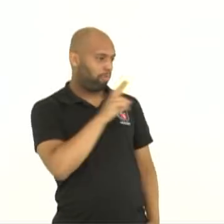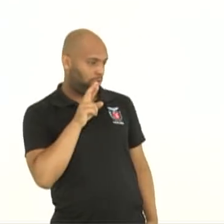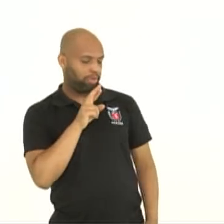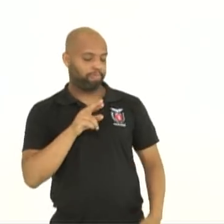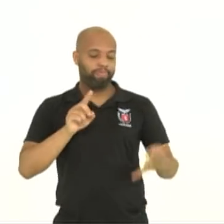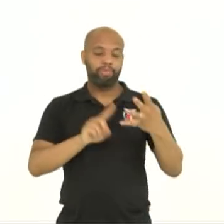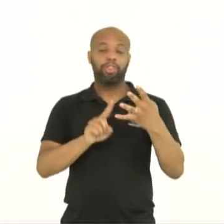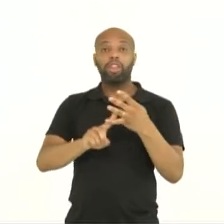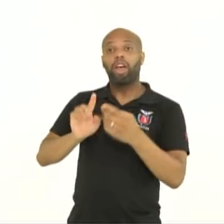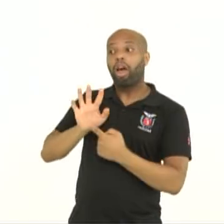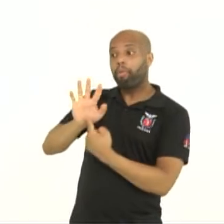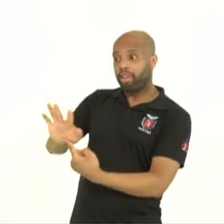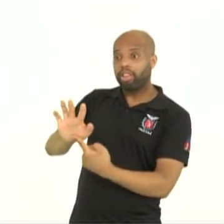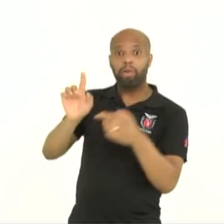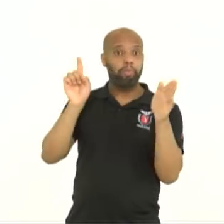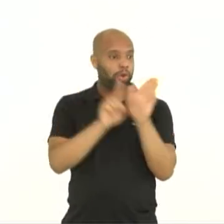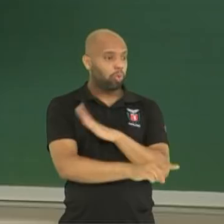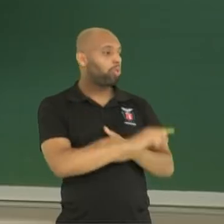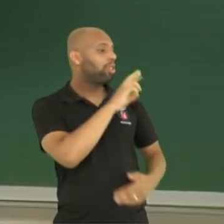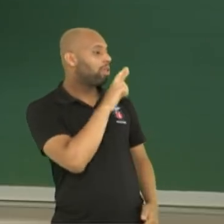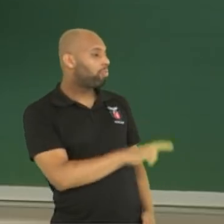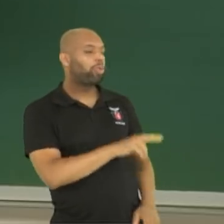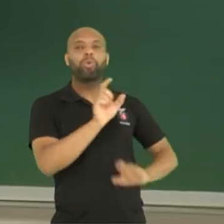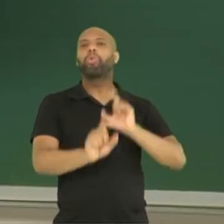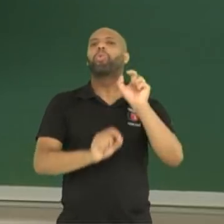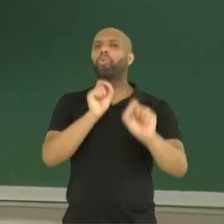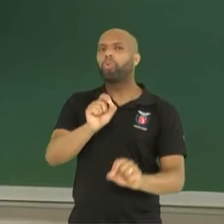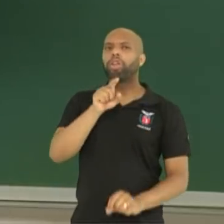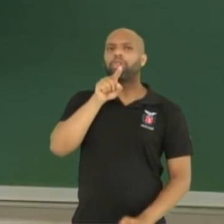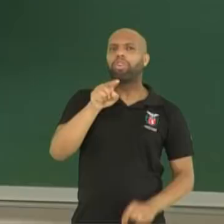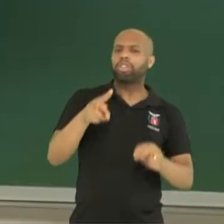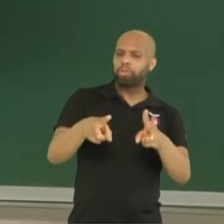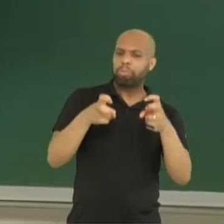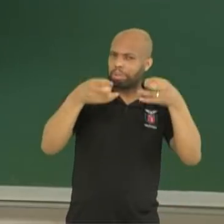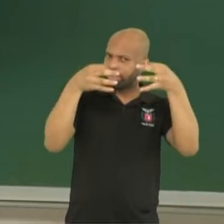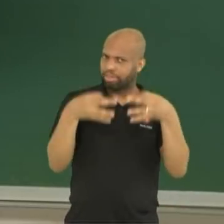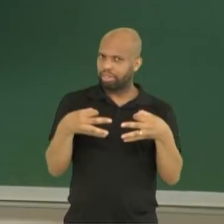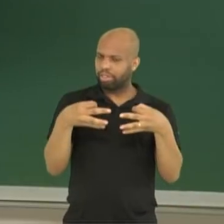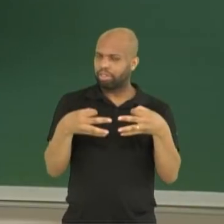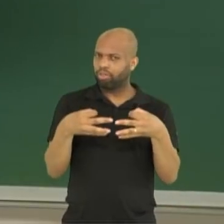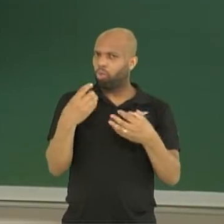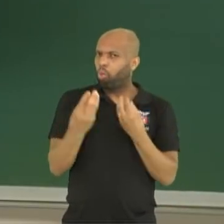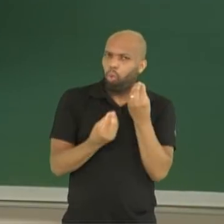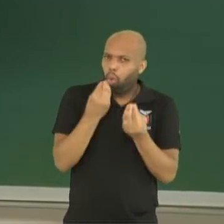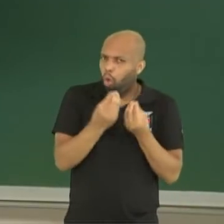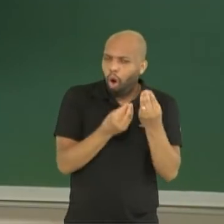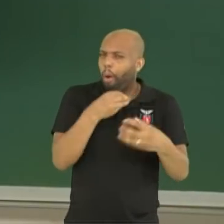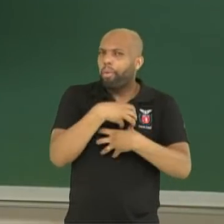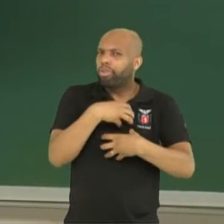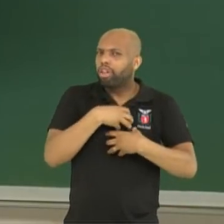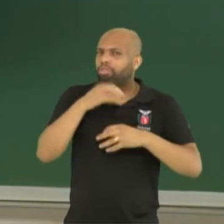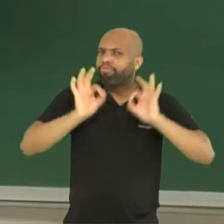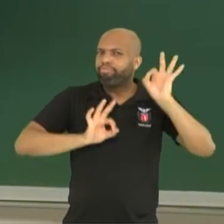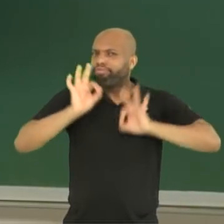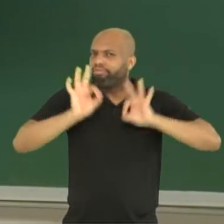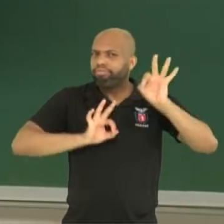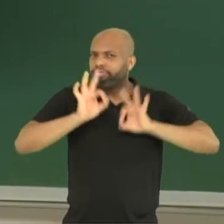ou apresentação, perguntas e respostas? Você notou bem a nossa entrevista, como ela é